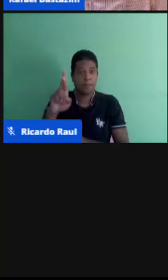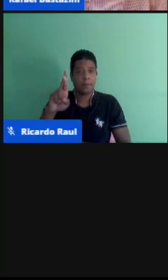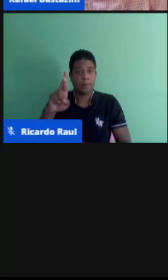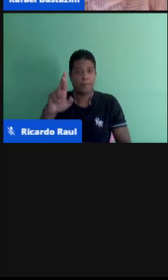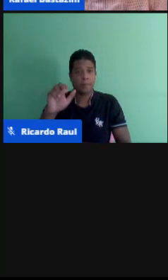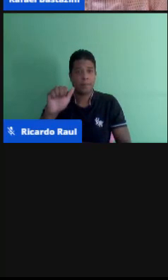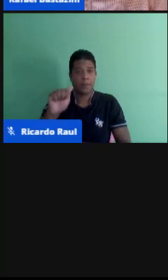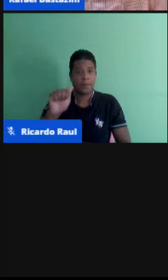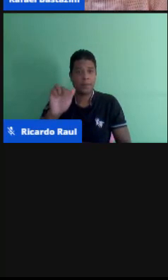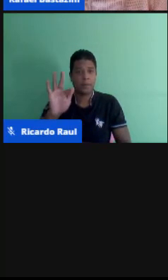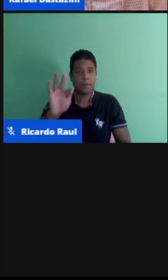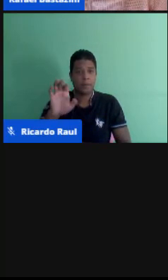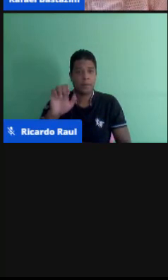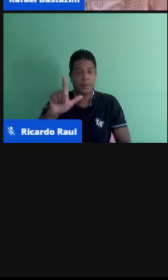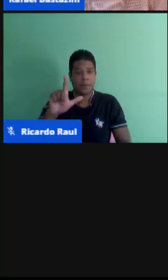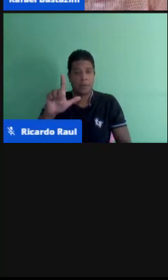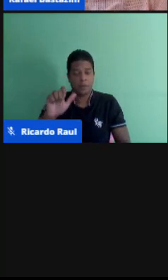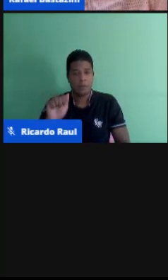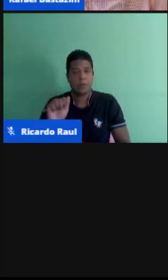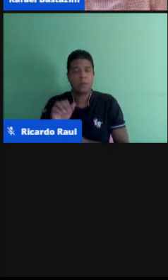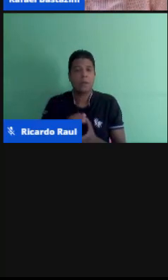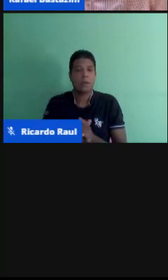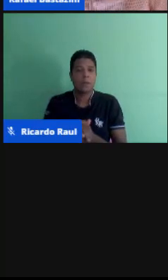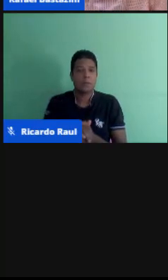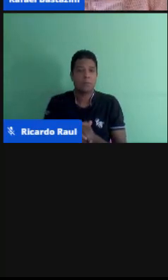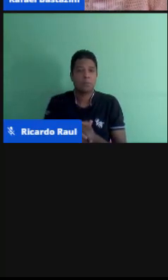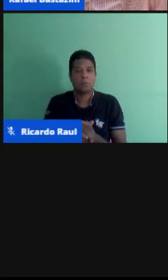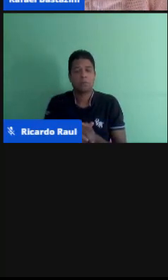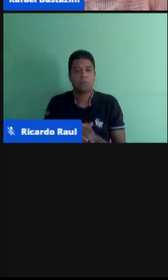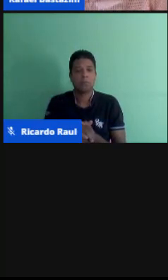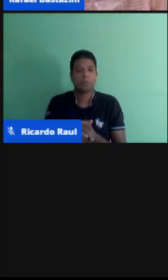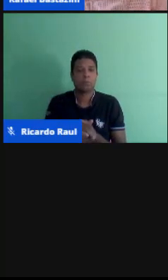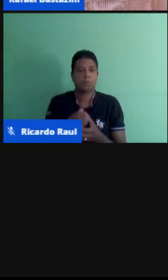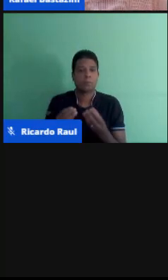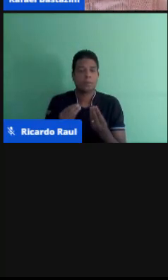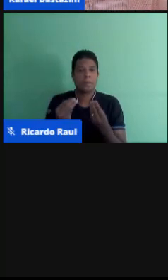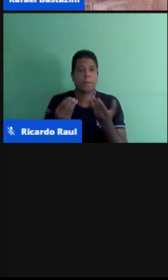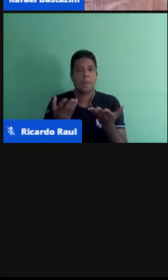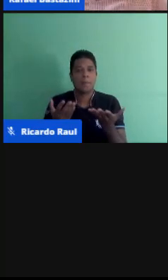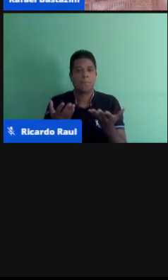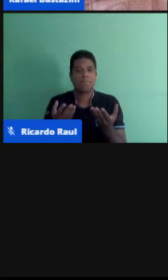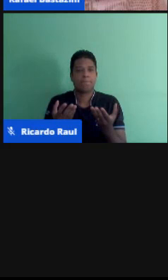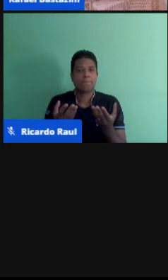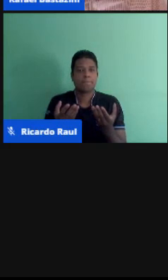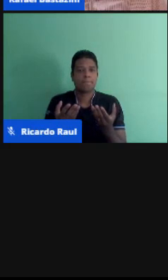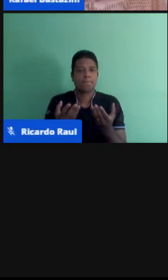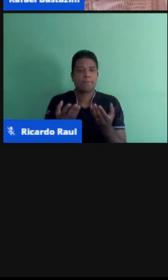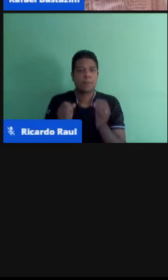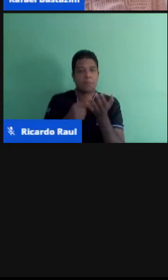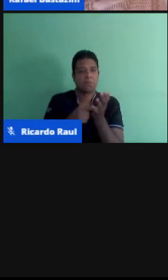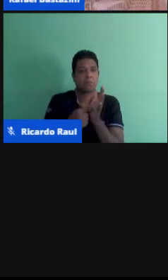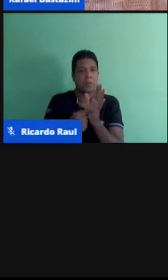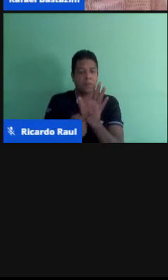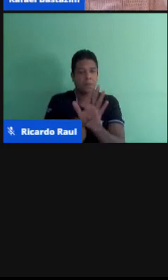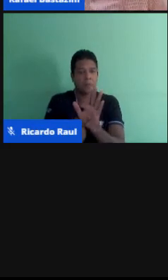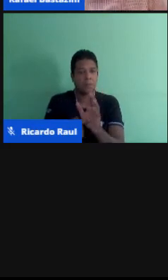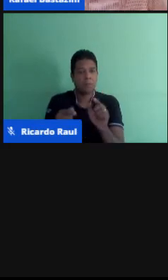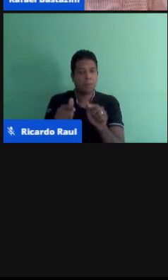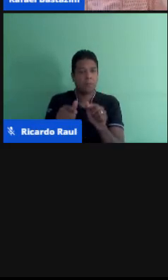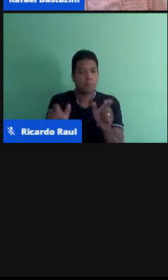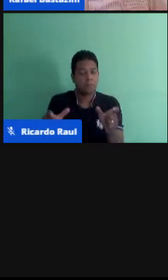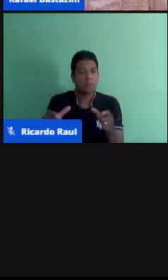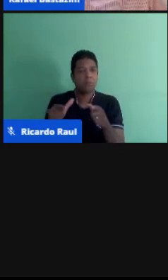vou retornar com algumas dessas possibilidades, levando em consideração essa pequena apresentação teórica